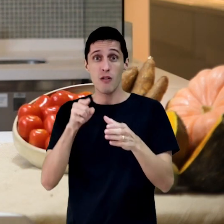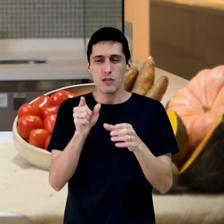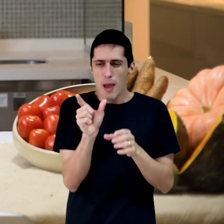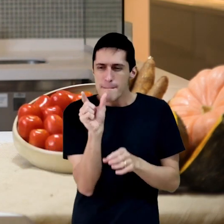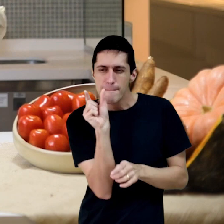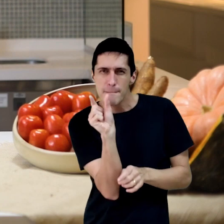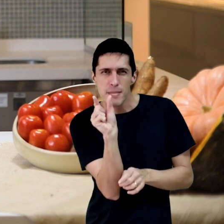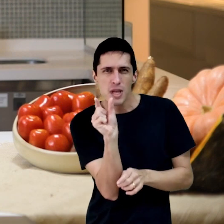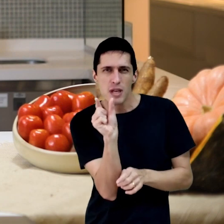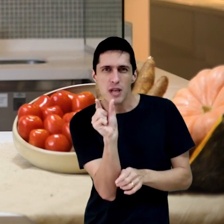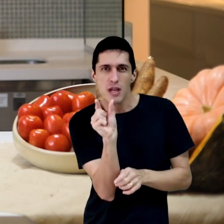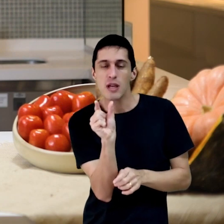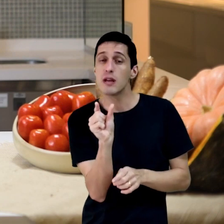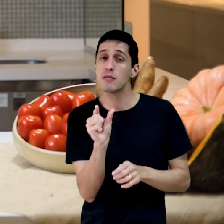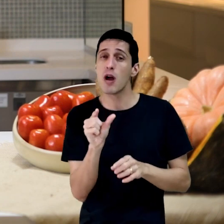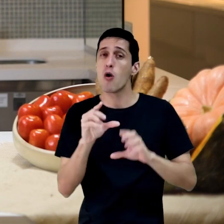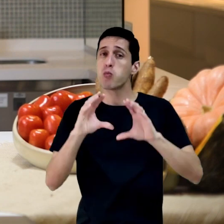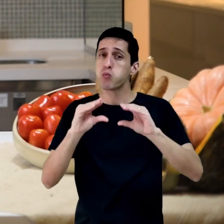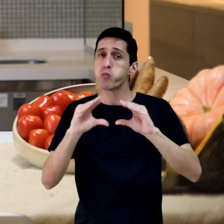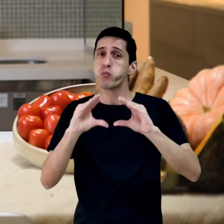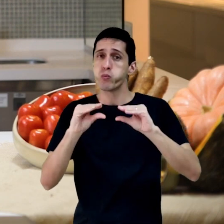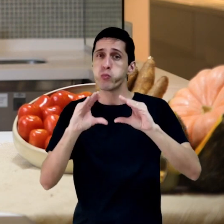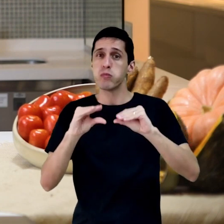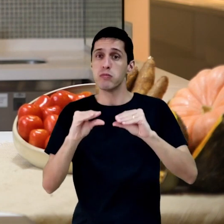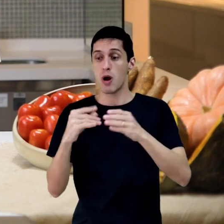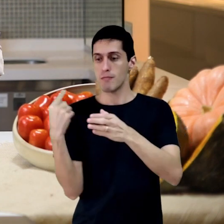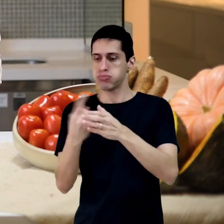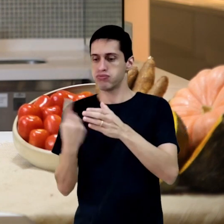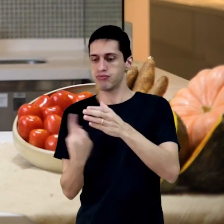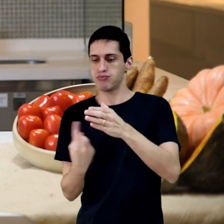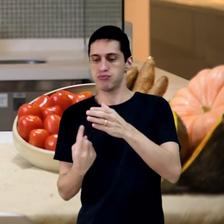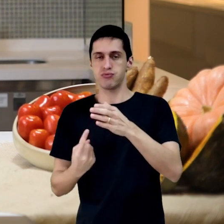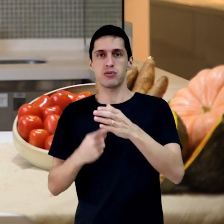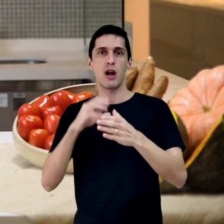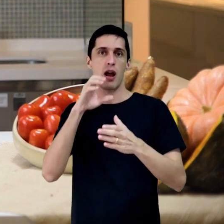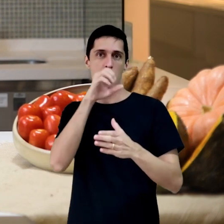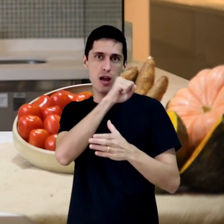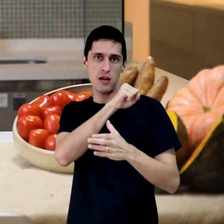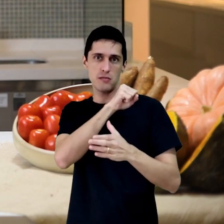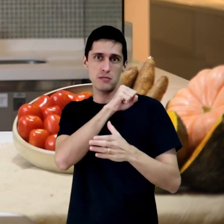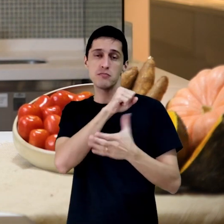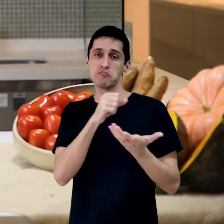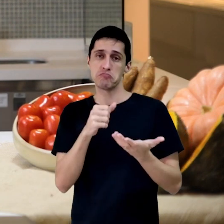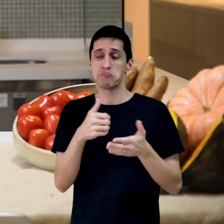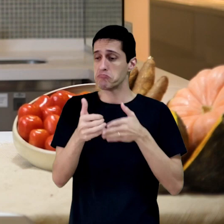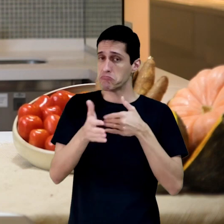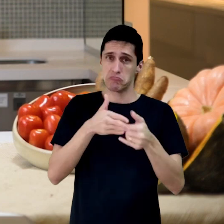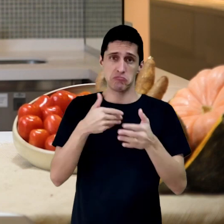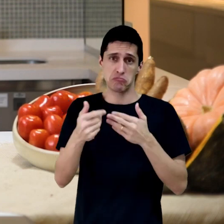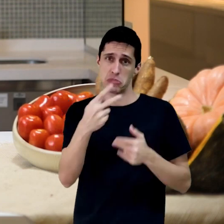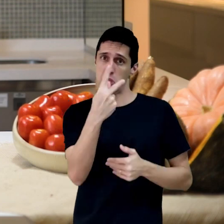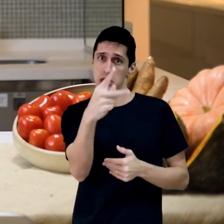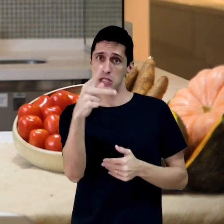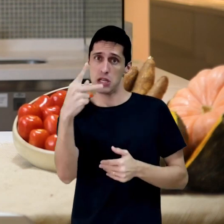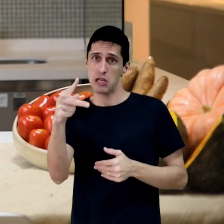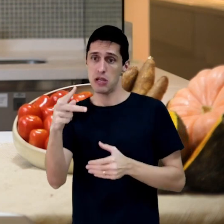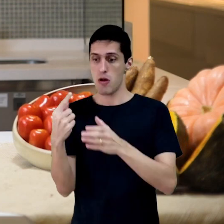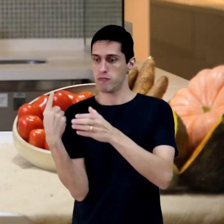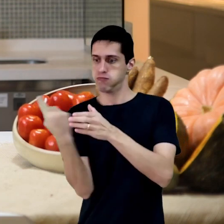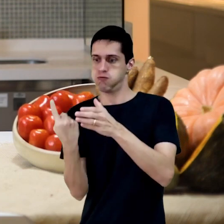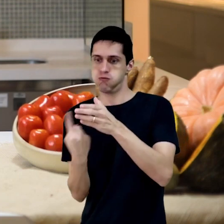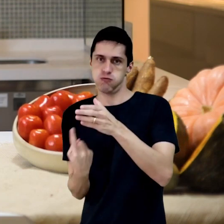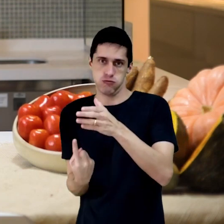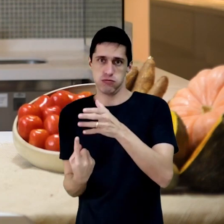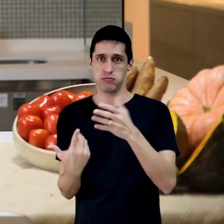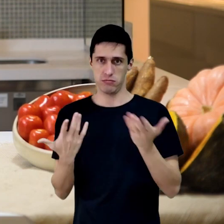vai, na hora de bater no liquidificador, bate mais rápido, bate com mais facilidade. Então aí depende do liquidificador que vocês vão estar utilizando aí em